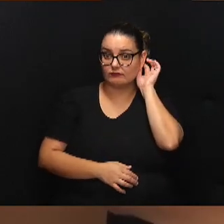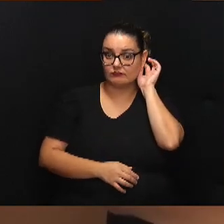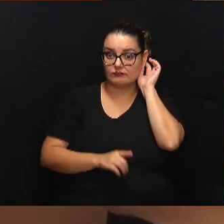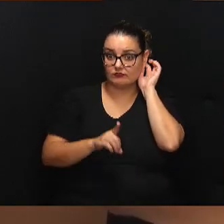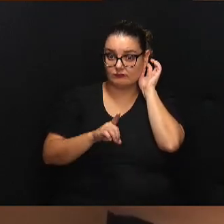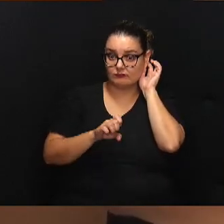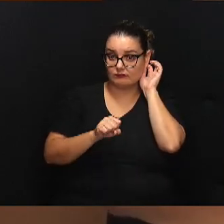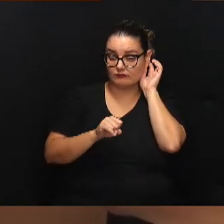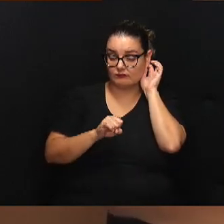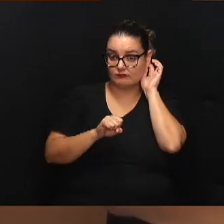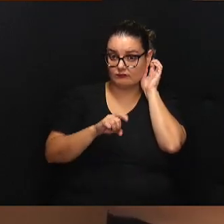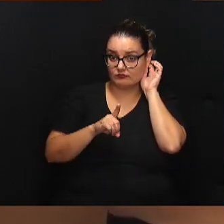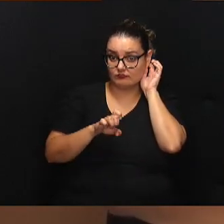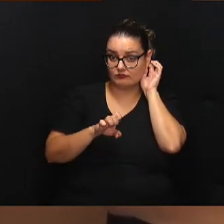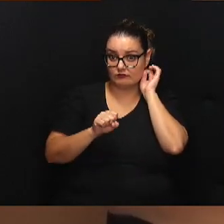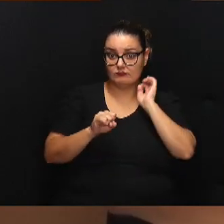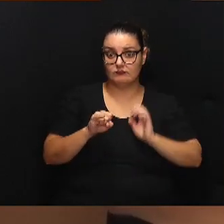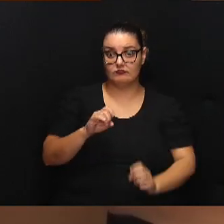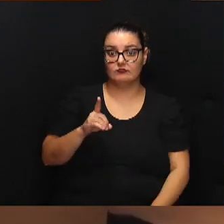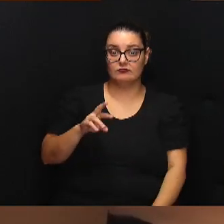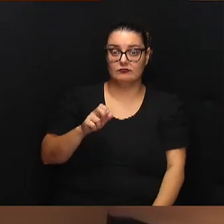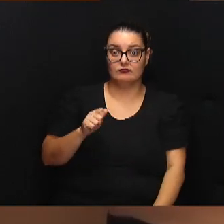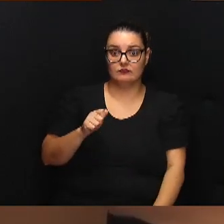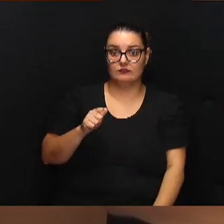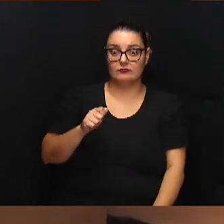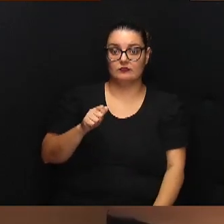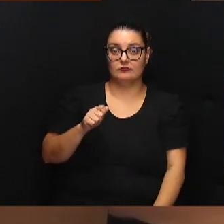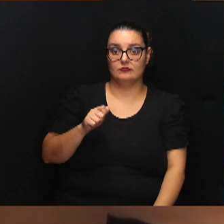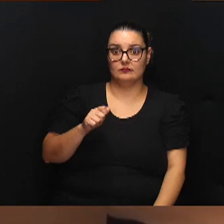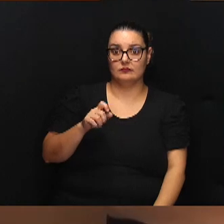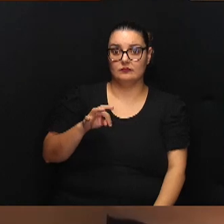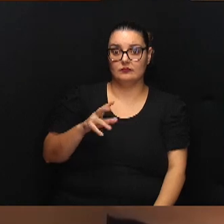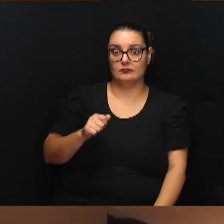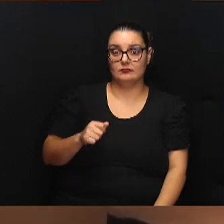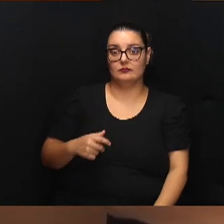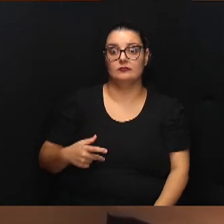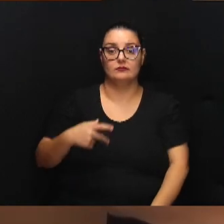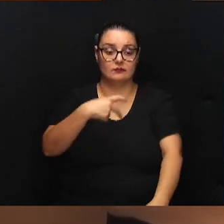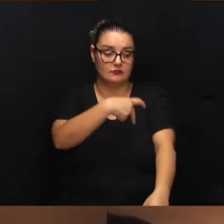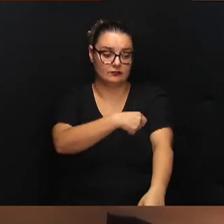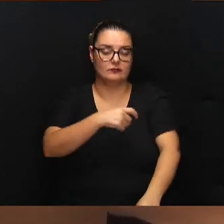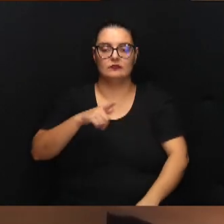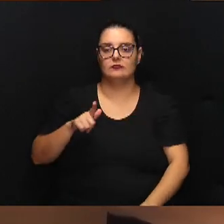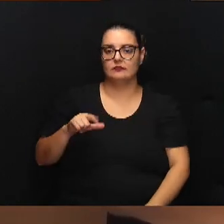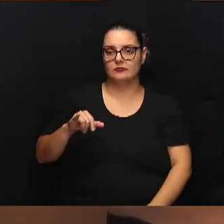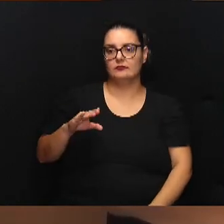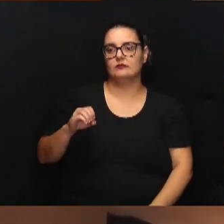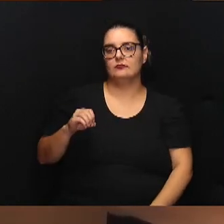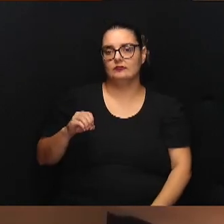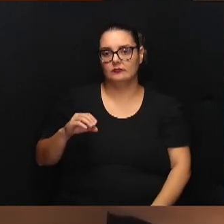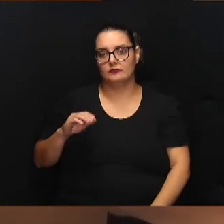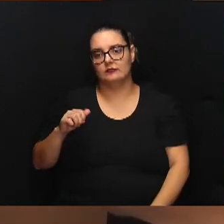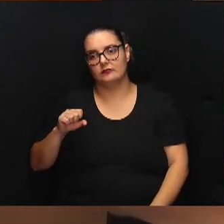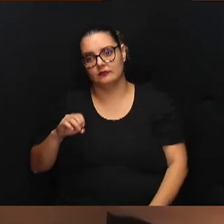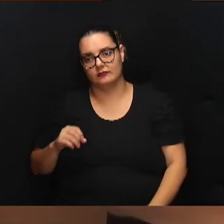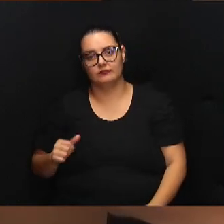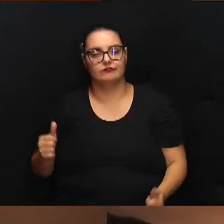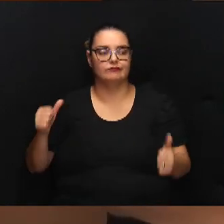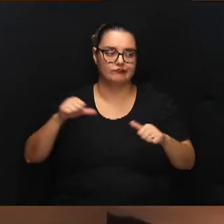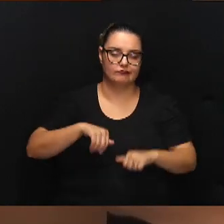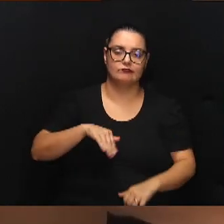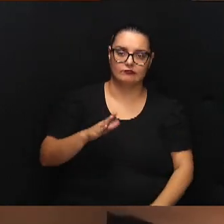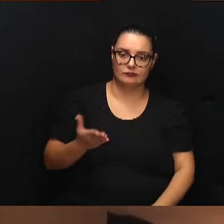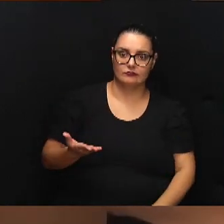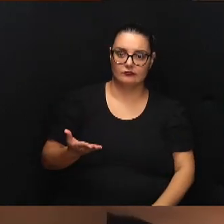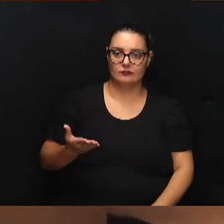desidratada. O que me deram? Primeiramente, soro glicosado. E aí a situação piorou ainda mais, e felizmente os